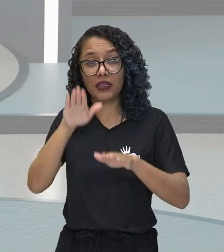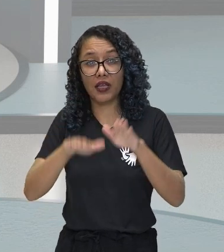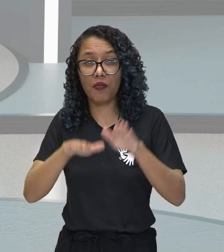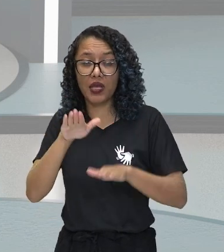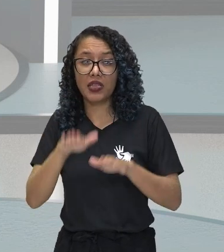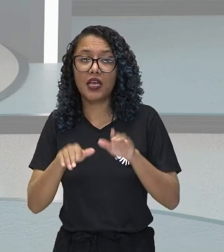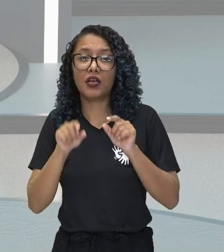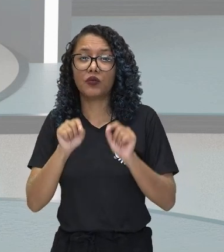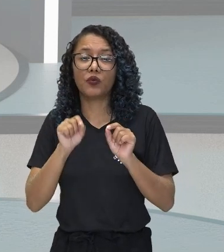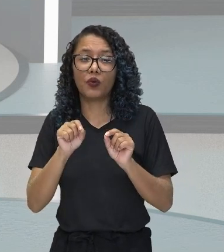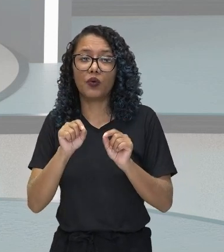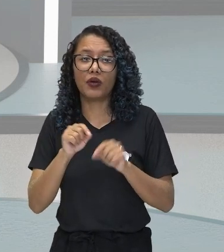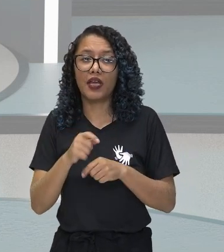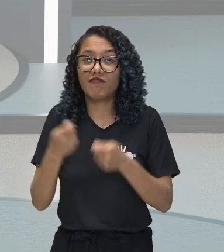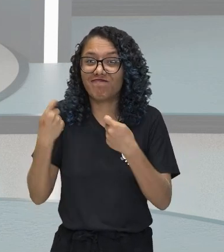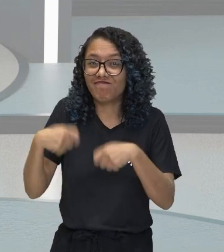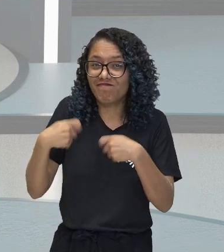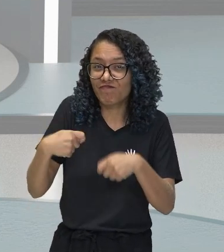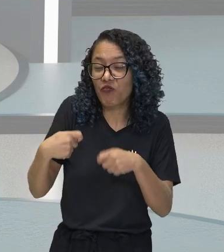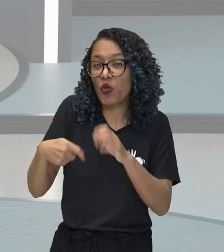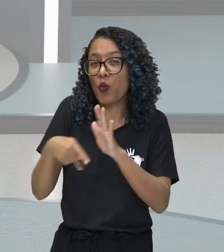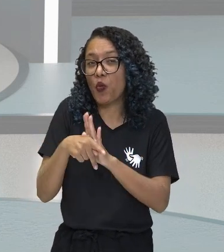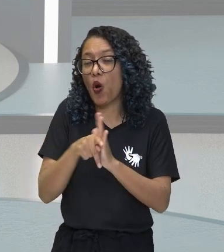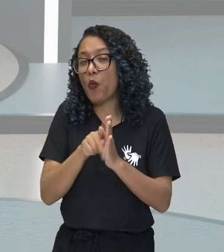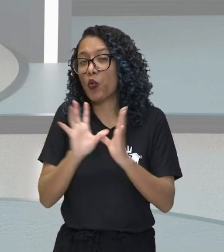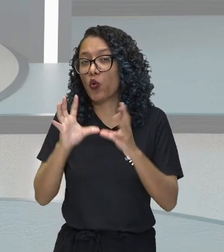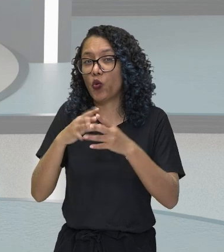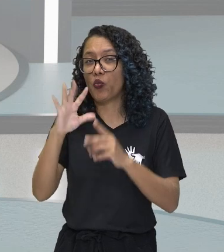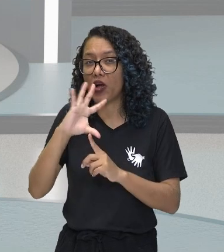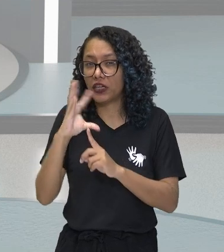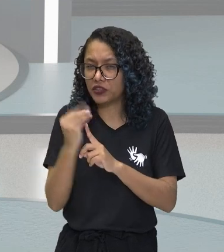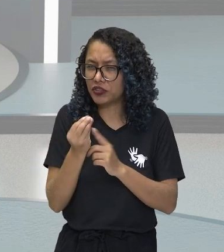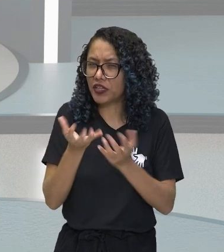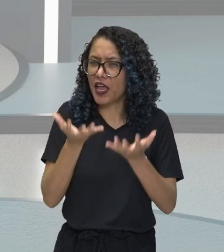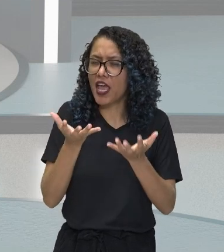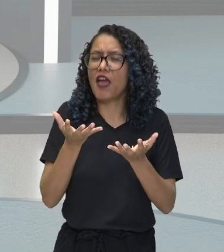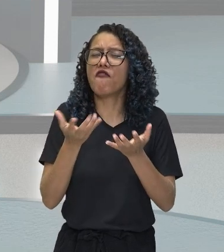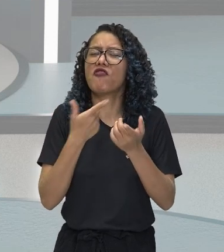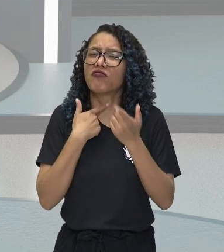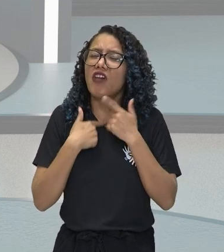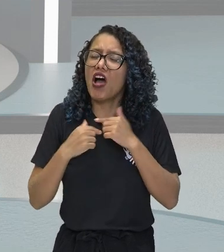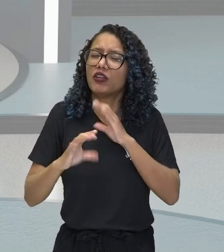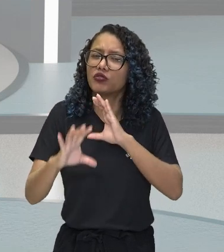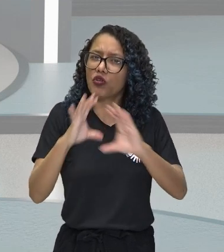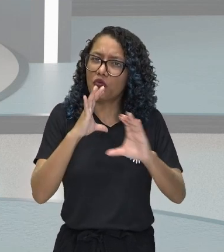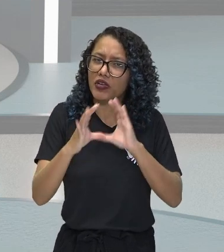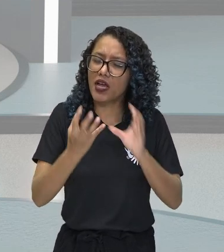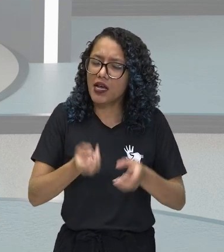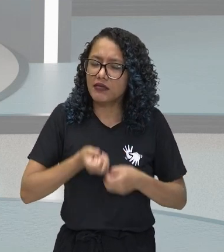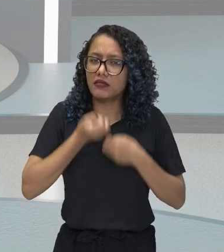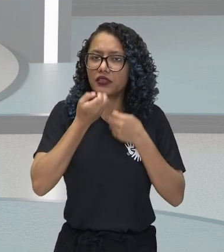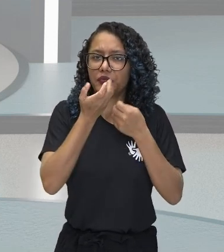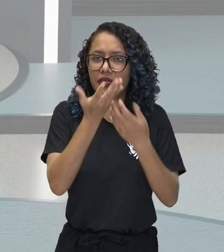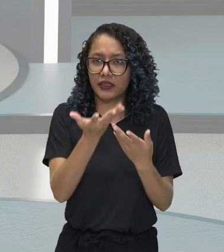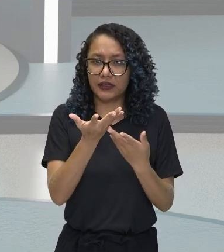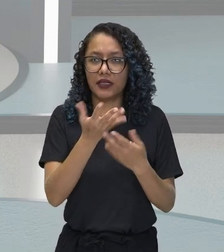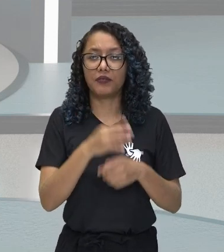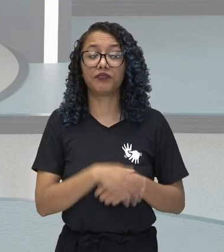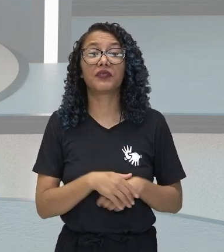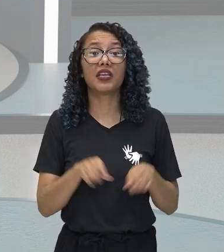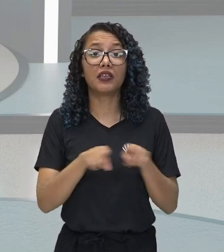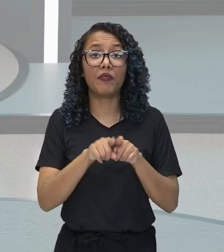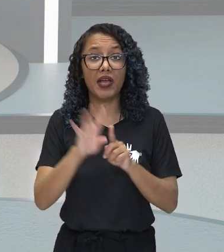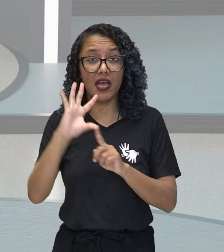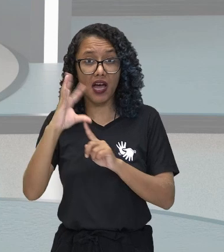artistas estarem se comunicando, se expressando. E quando a gente fala de arte, a gente não consegue se dissociar